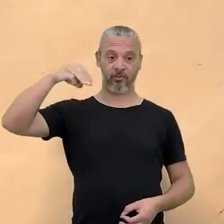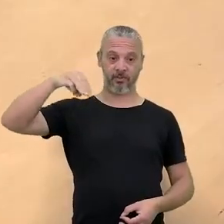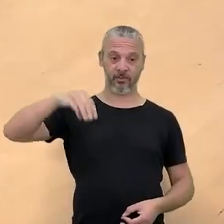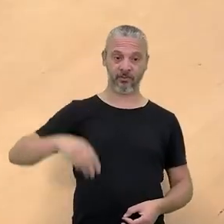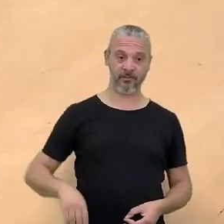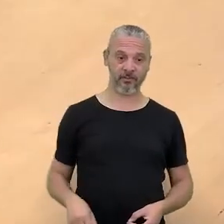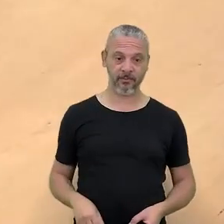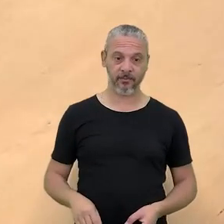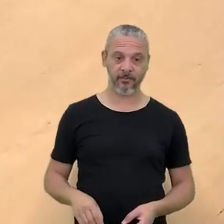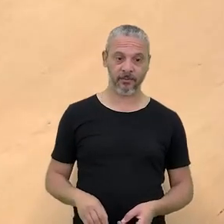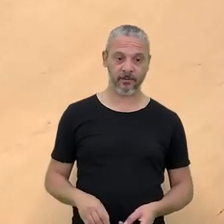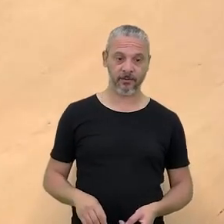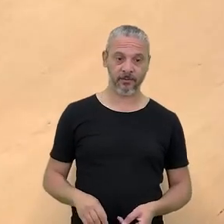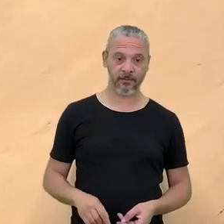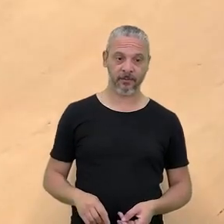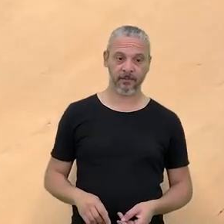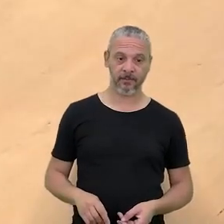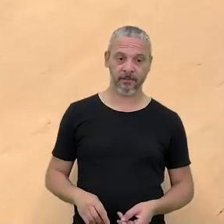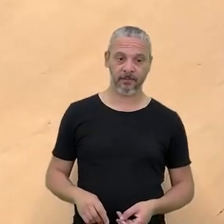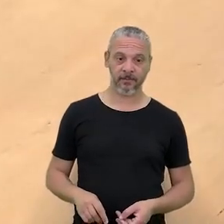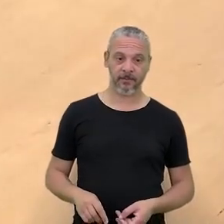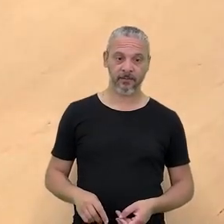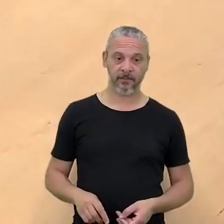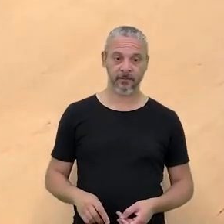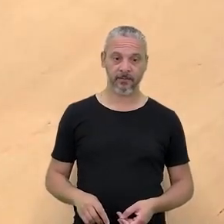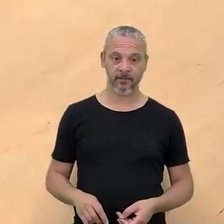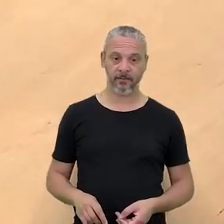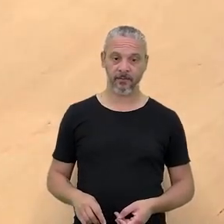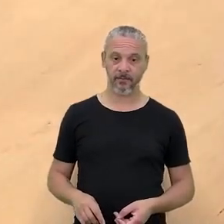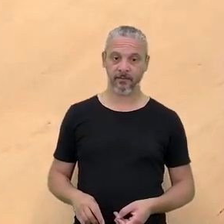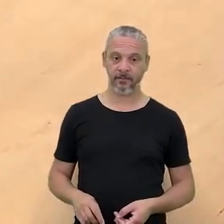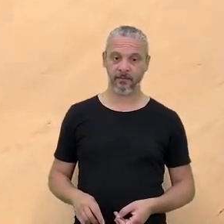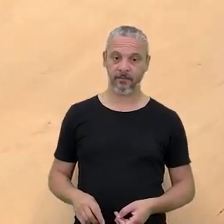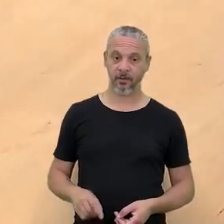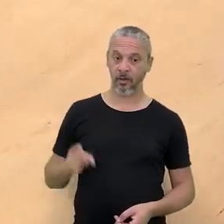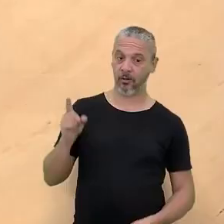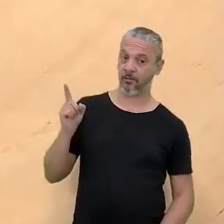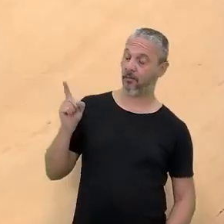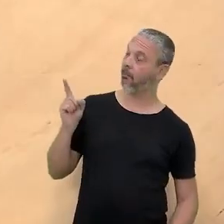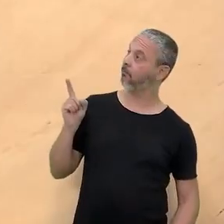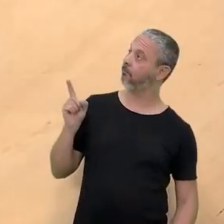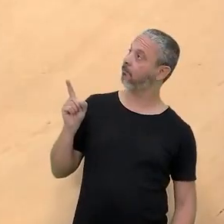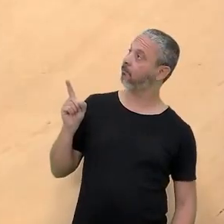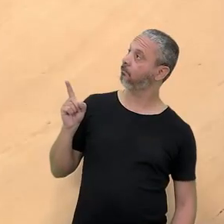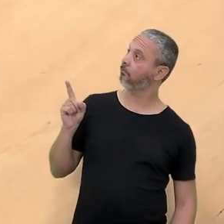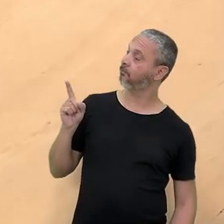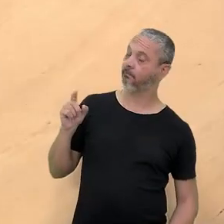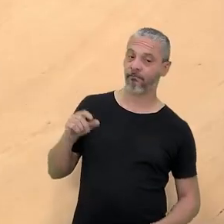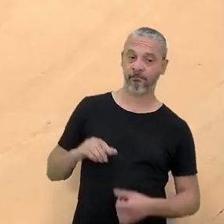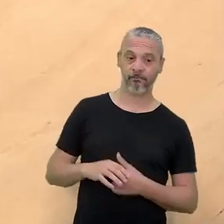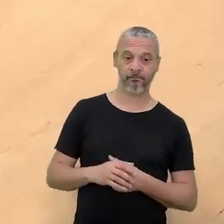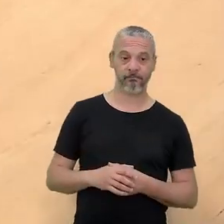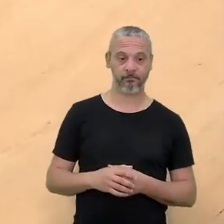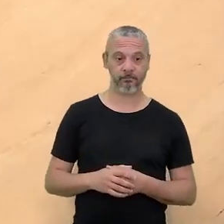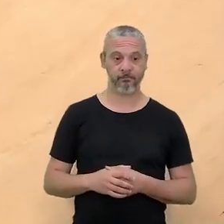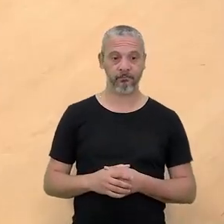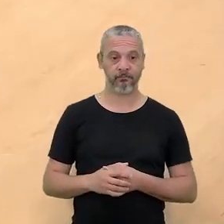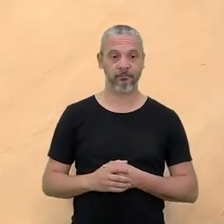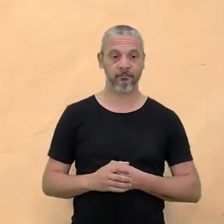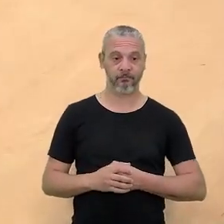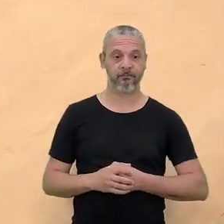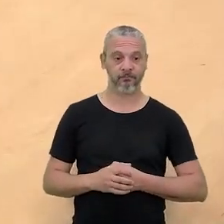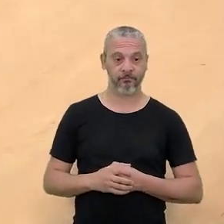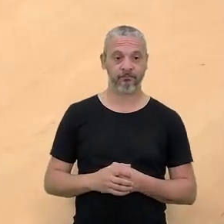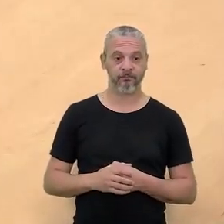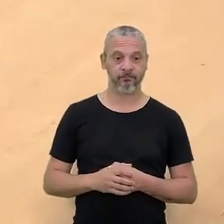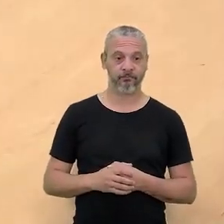nós fazemos mais ou menos assim, uma marcaçãozinha para depois fazer o corte. Então, 6